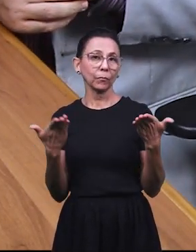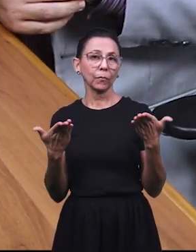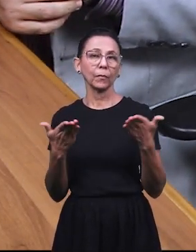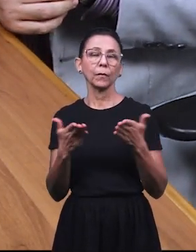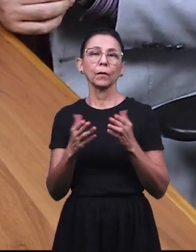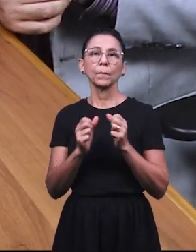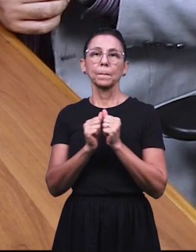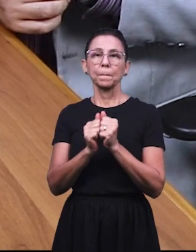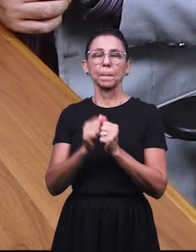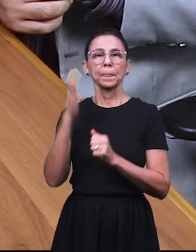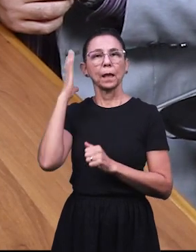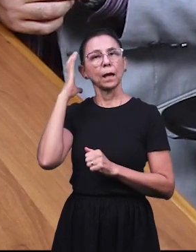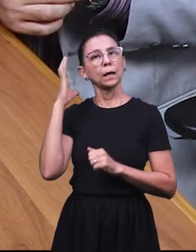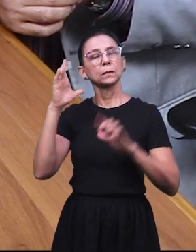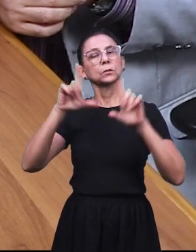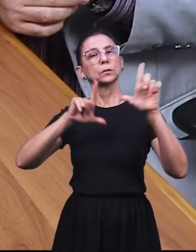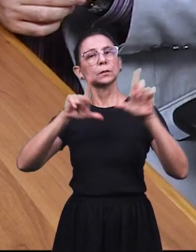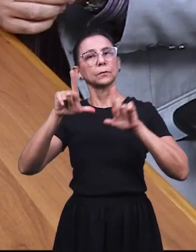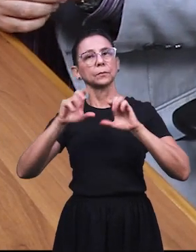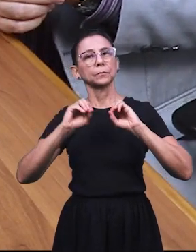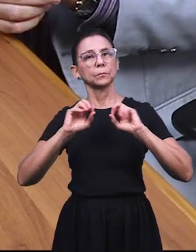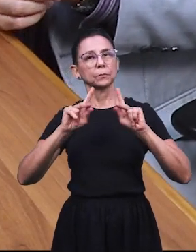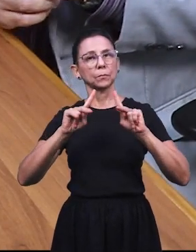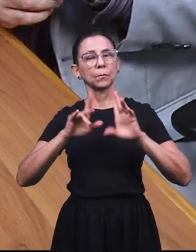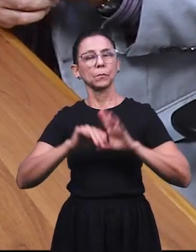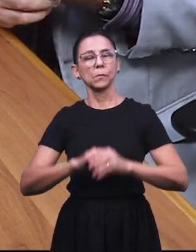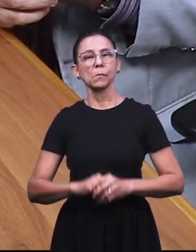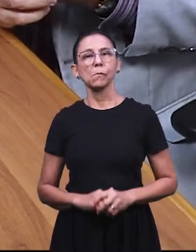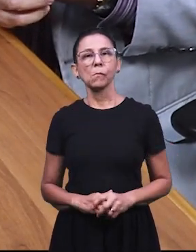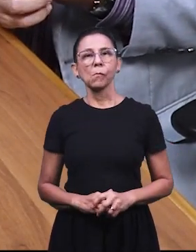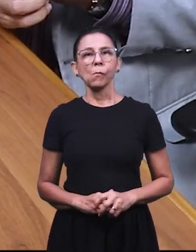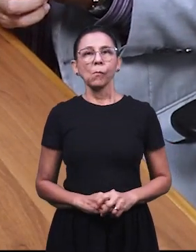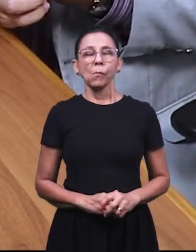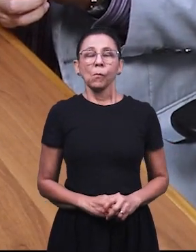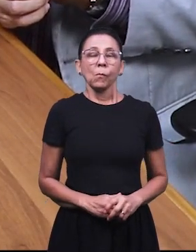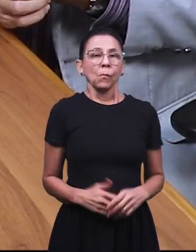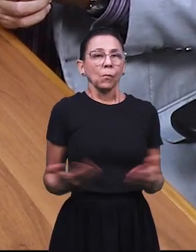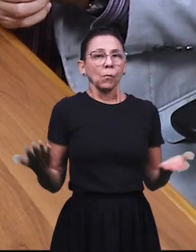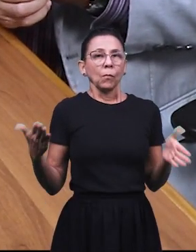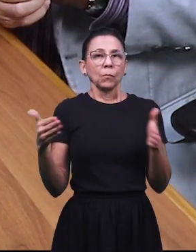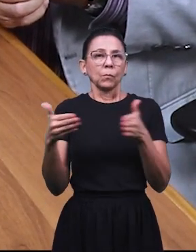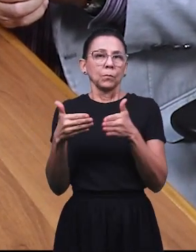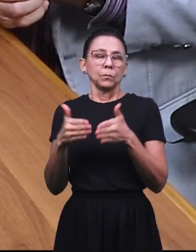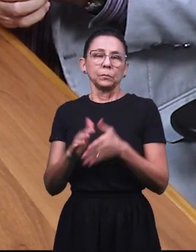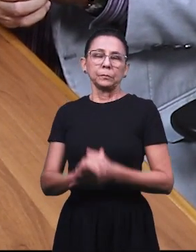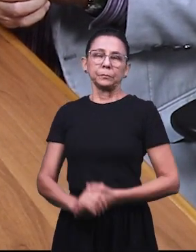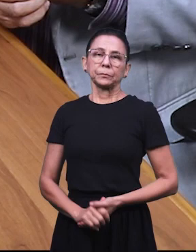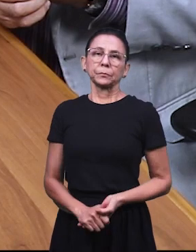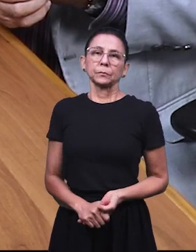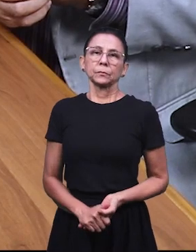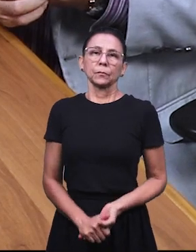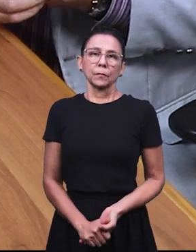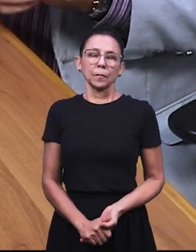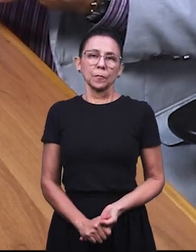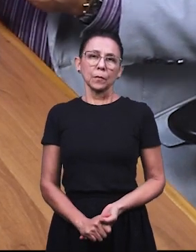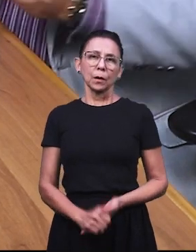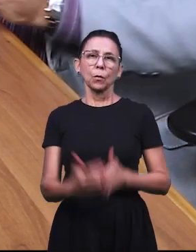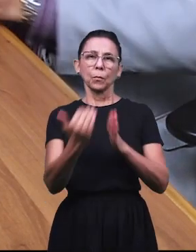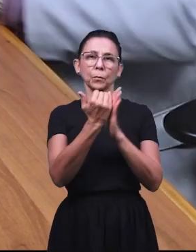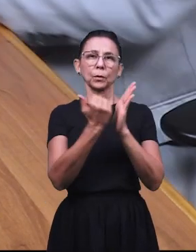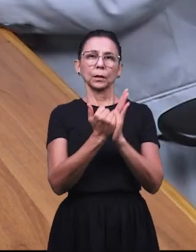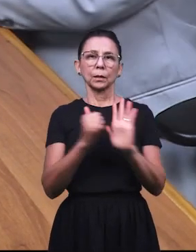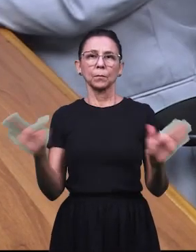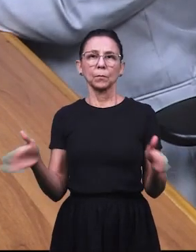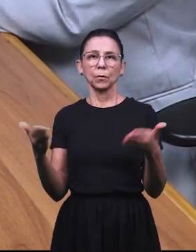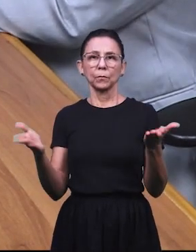na área de fotografia e agora conosco na área de rádio e televisão. Muito bem. Nosso